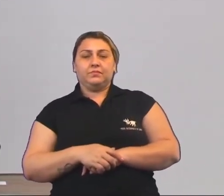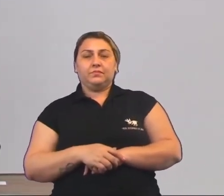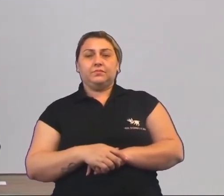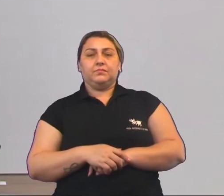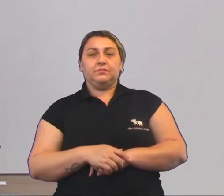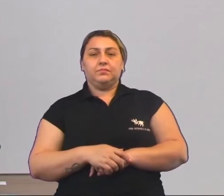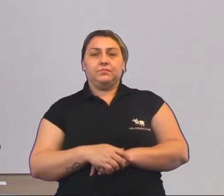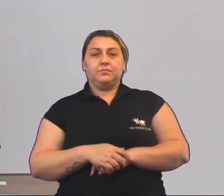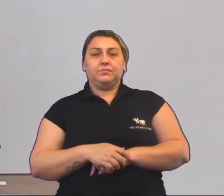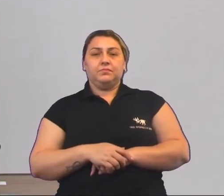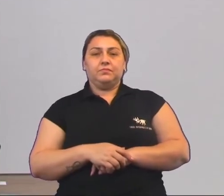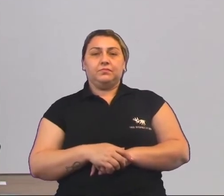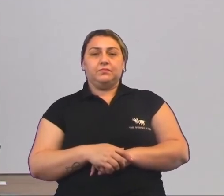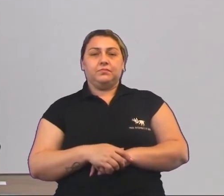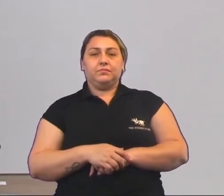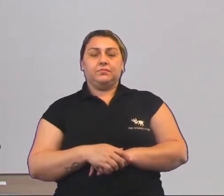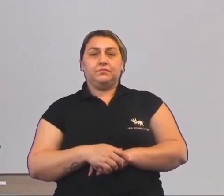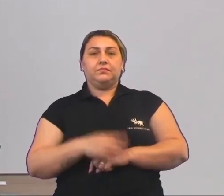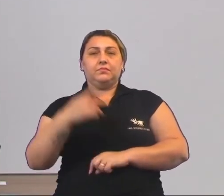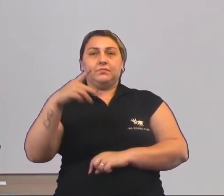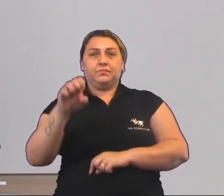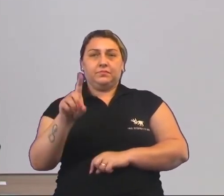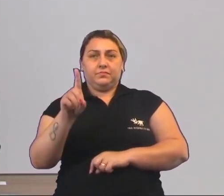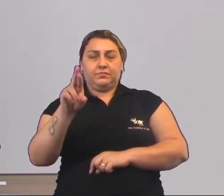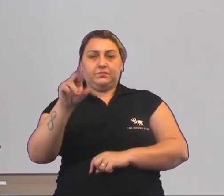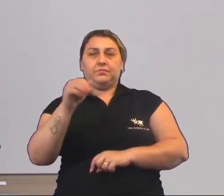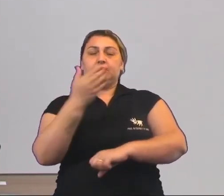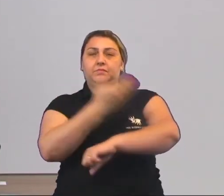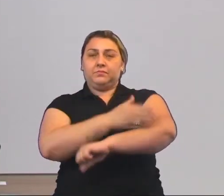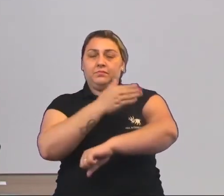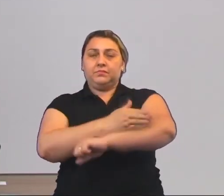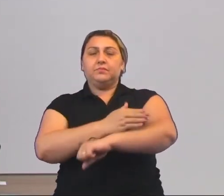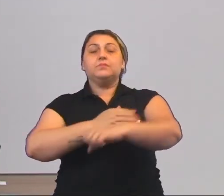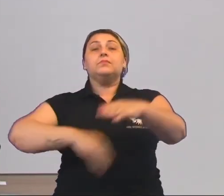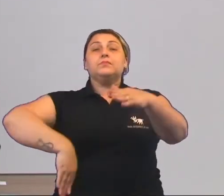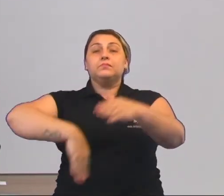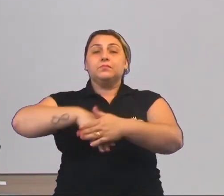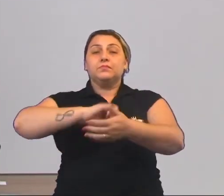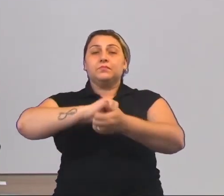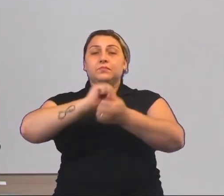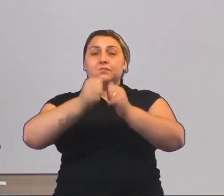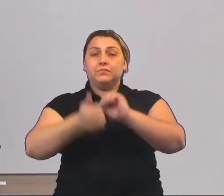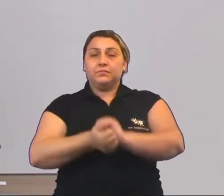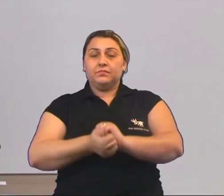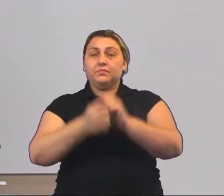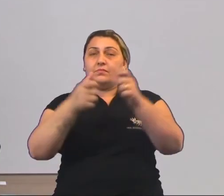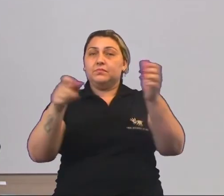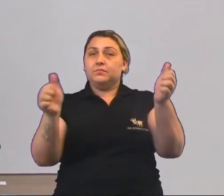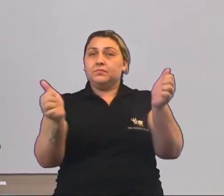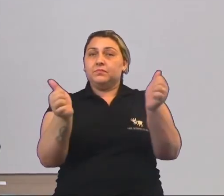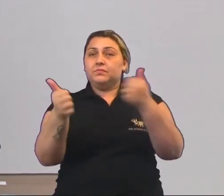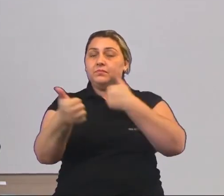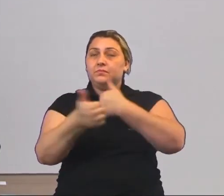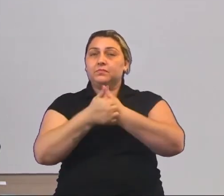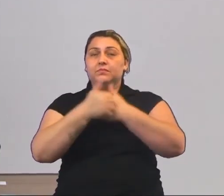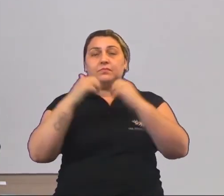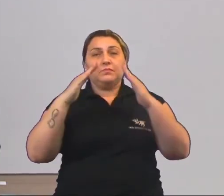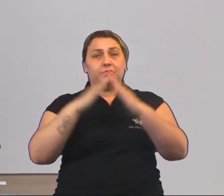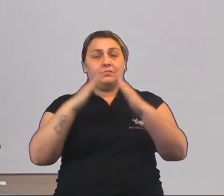outra situação. Pedro pratica futebol em um clube perto de sua casa.